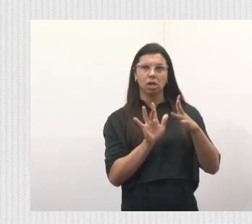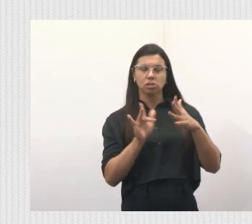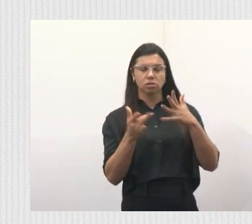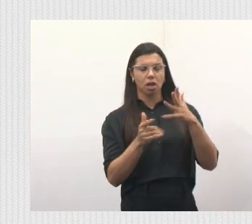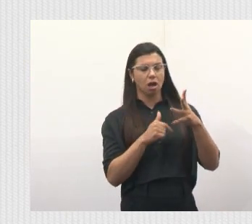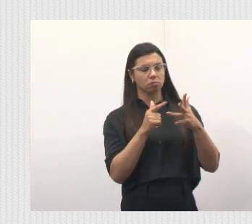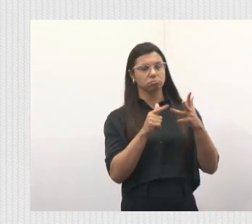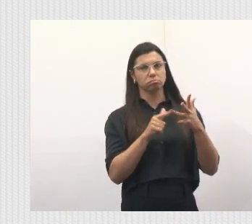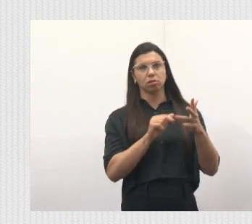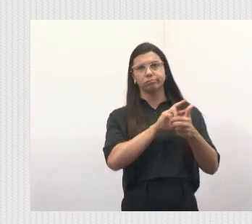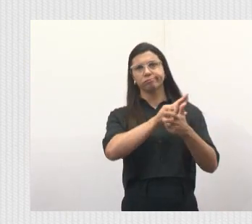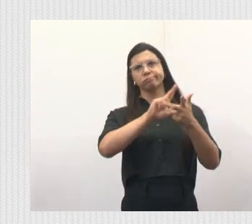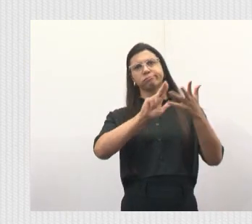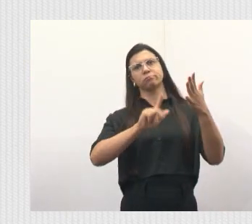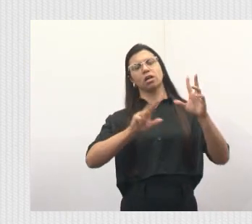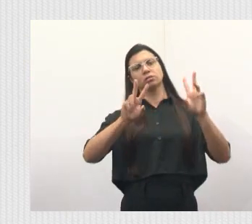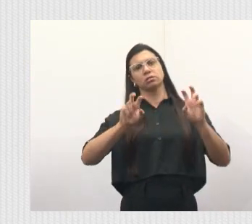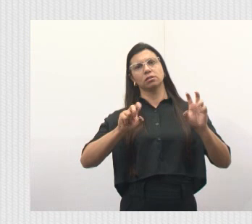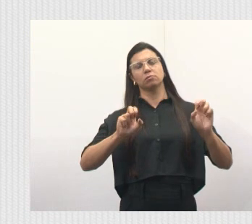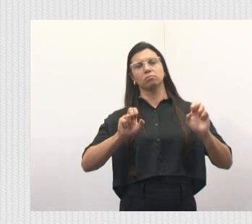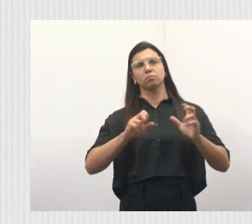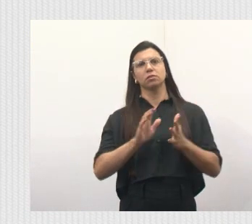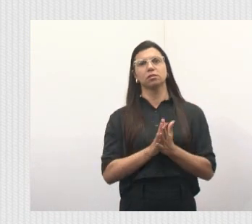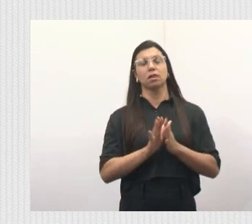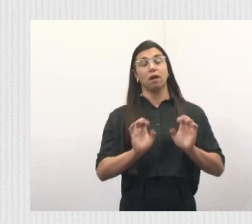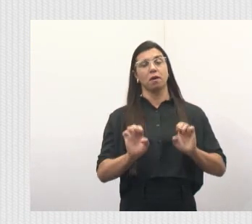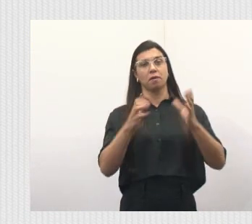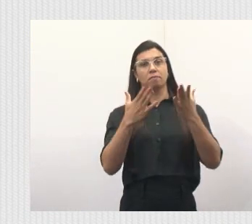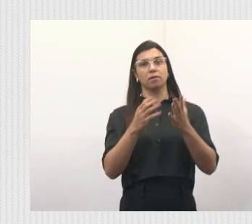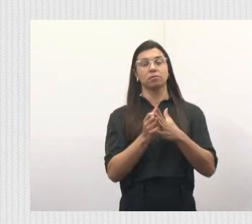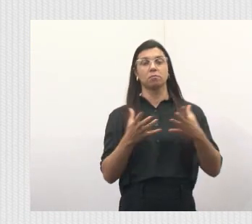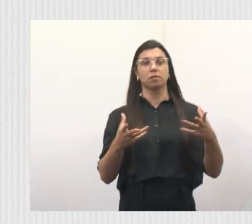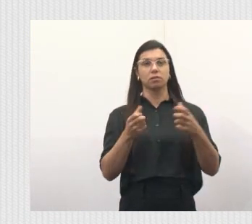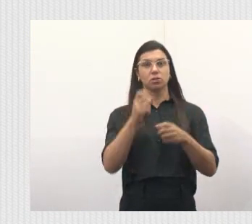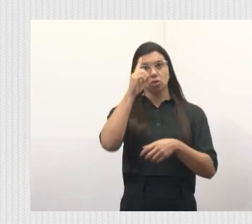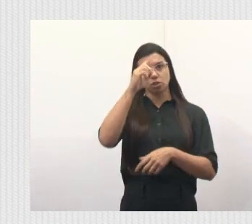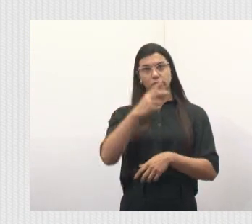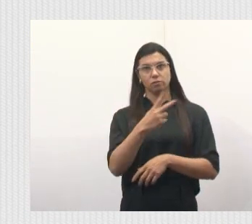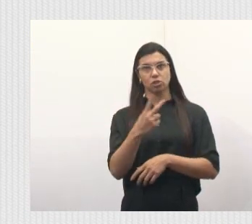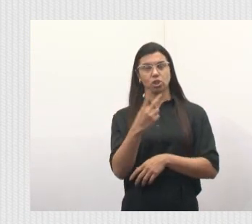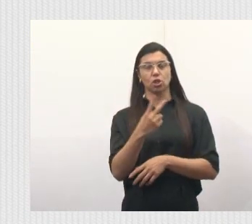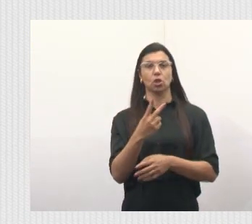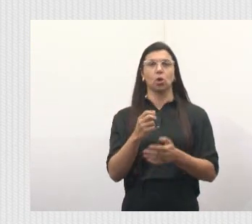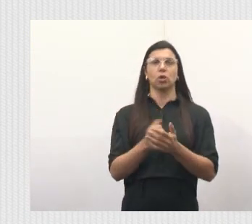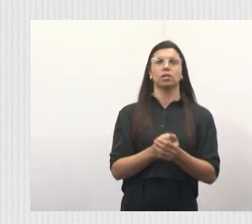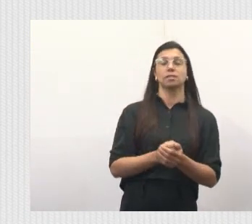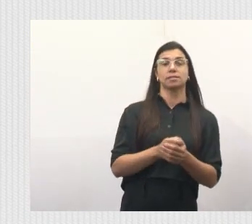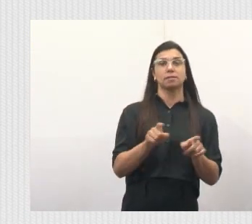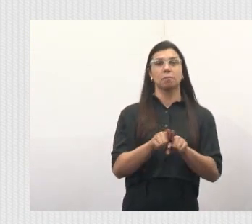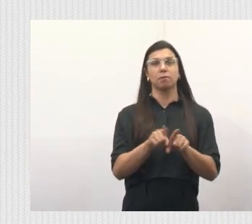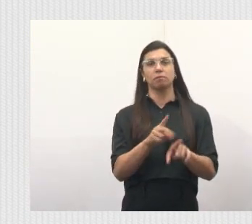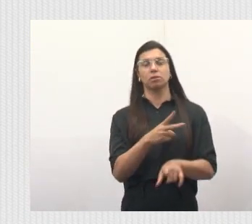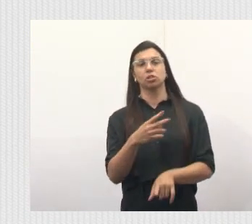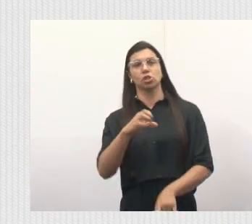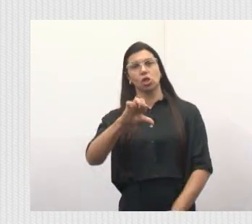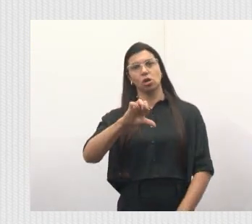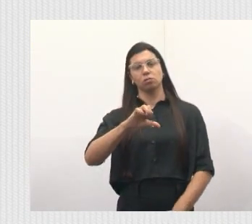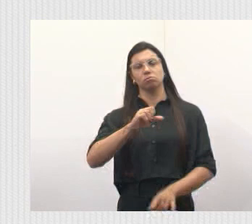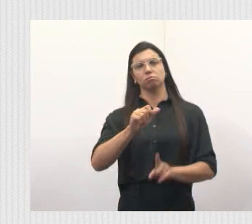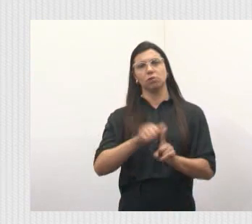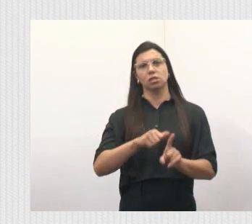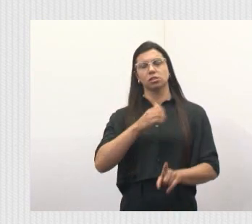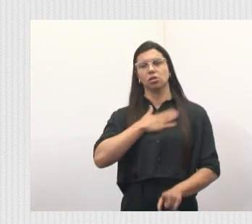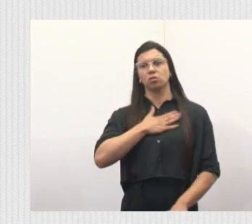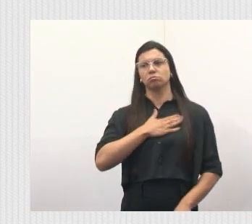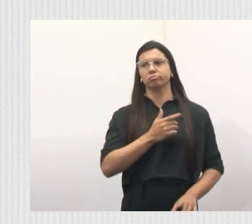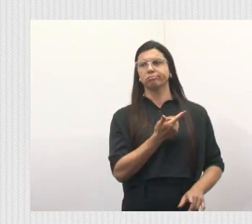busquem lá as informações na minha rede social. E esse evento estará acontecendo dia 22 e dia 29 de agosto, tá bom? Próximo.